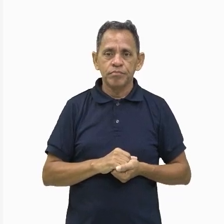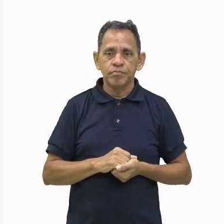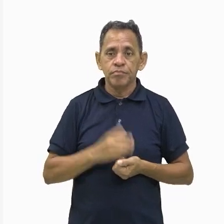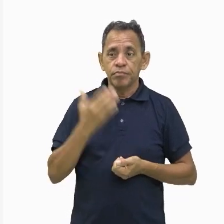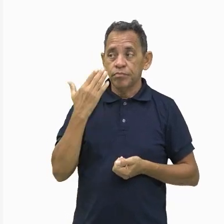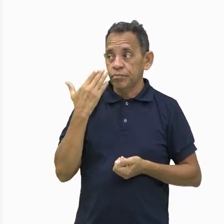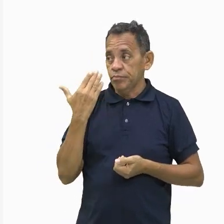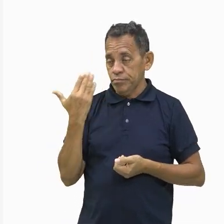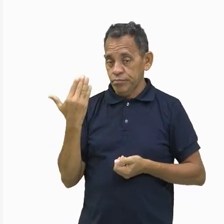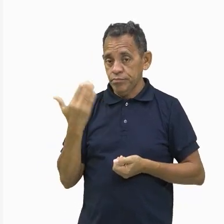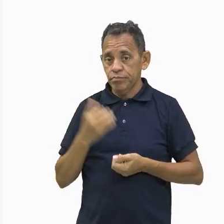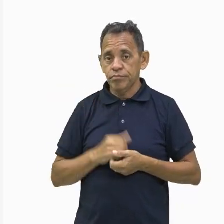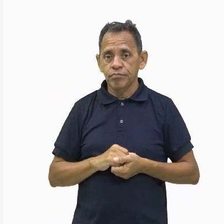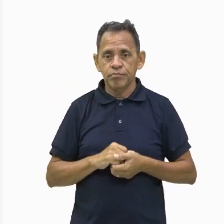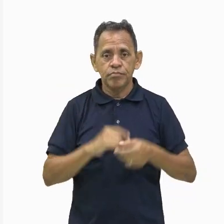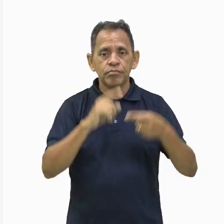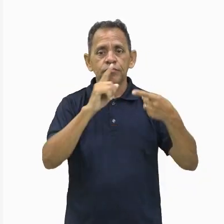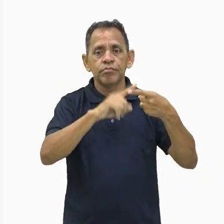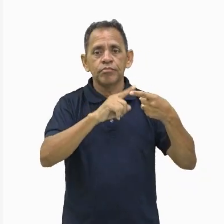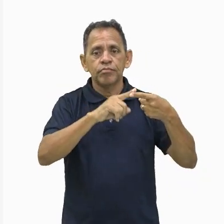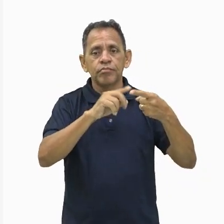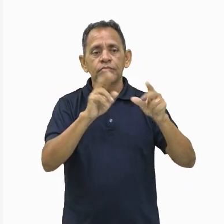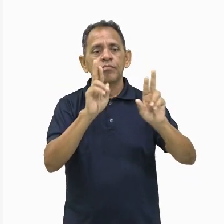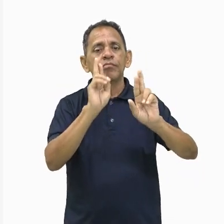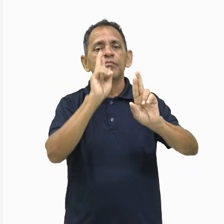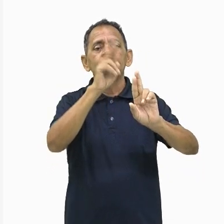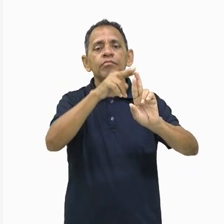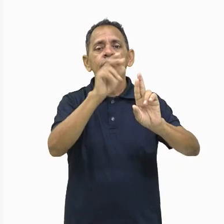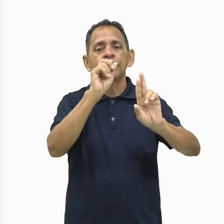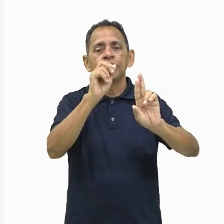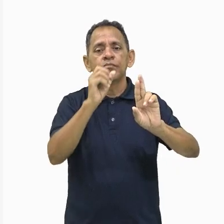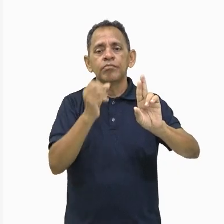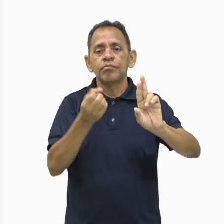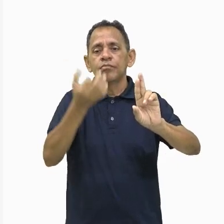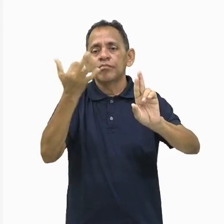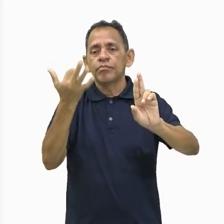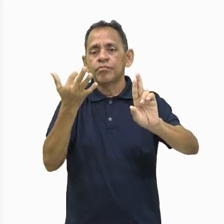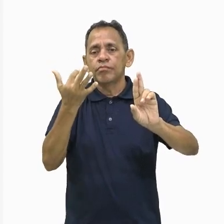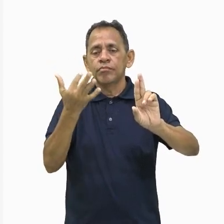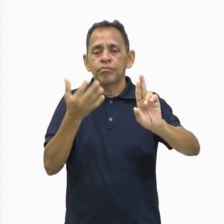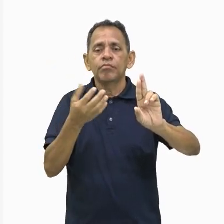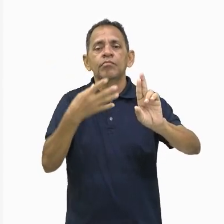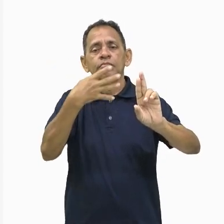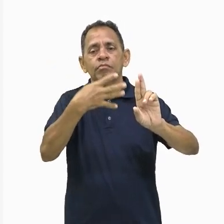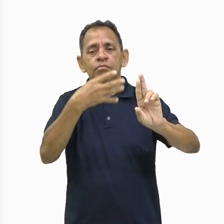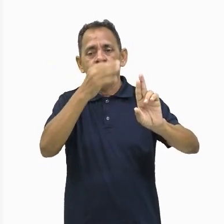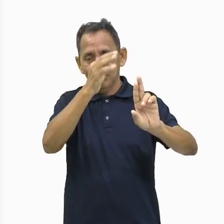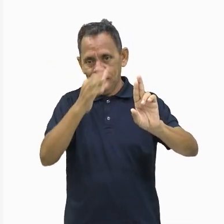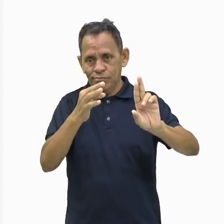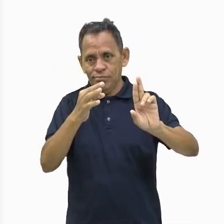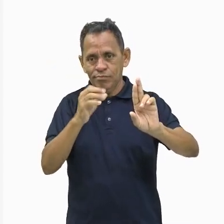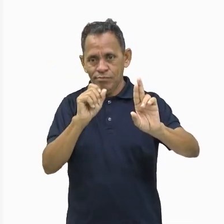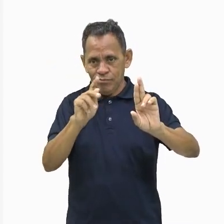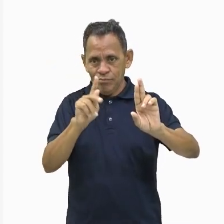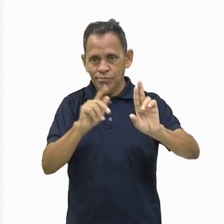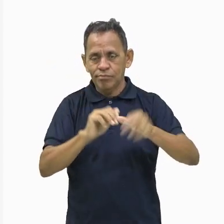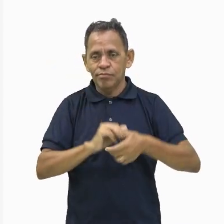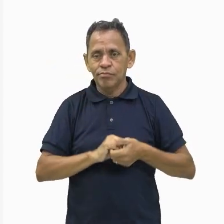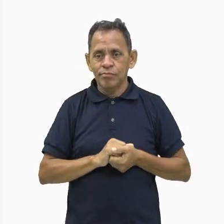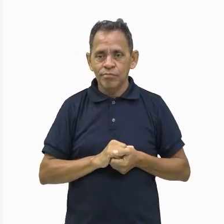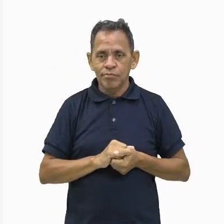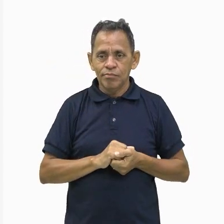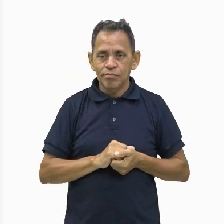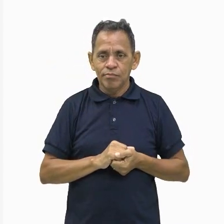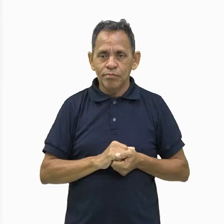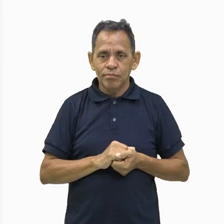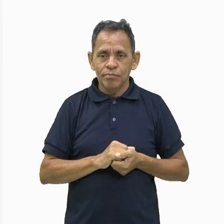O fator de aumento, pessoal, vai ser referente a quanto? A 4%. Tá bom? Mas para calcular o fator de aumento,